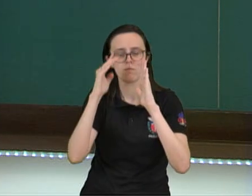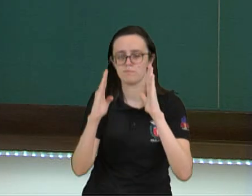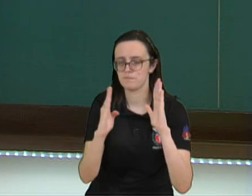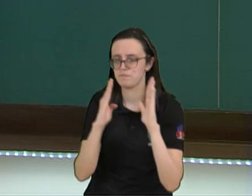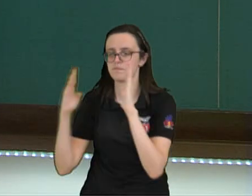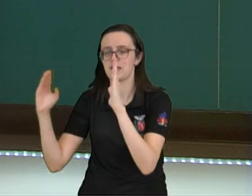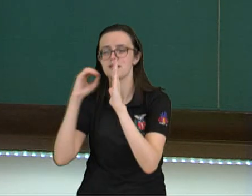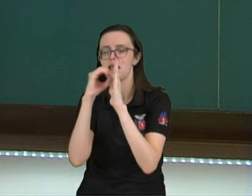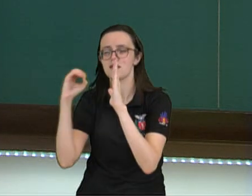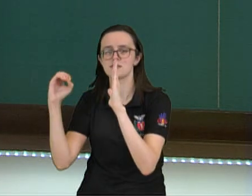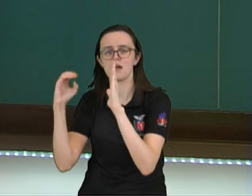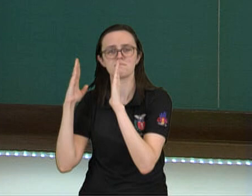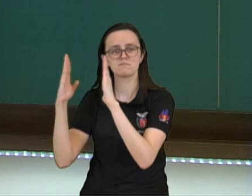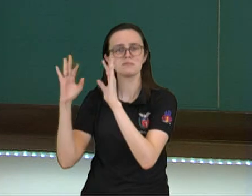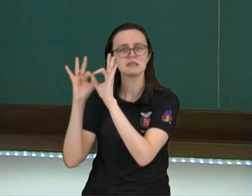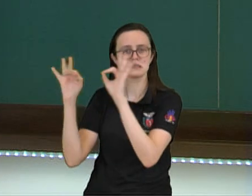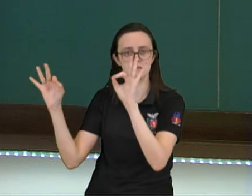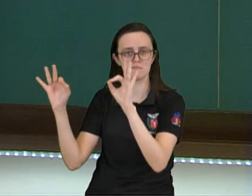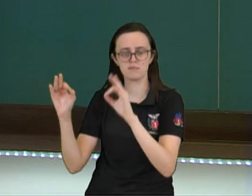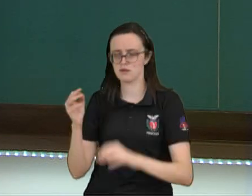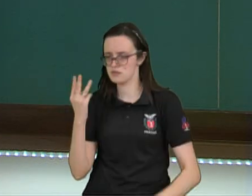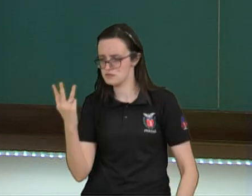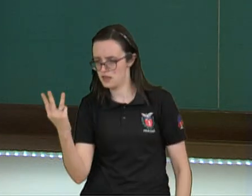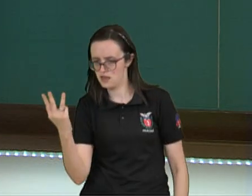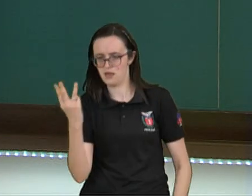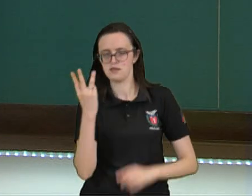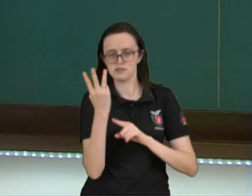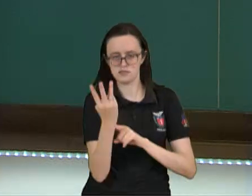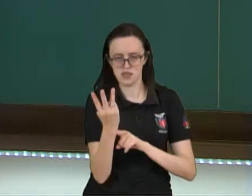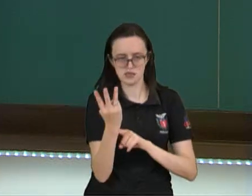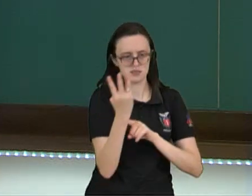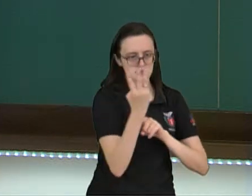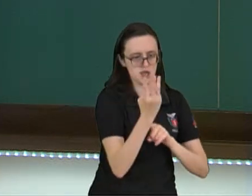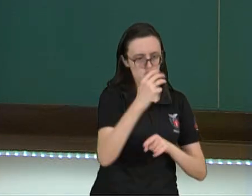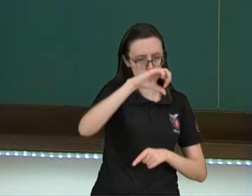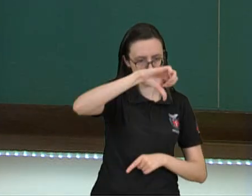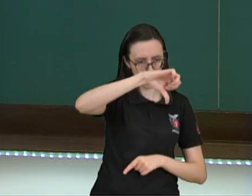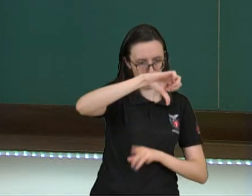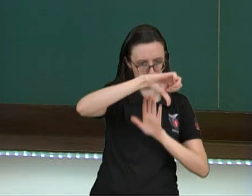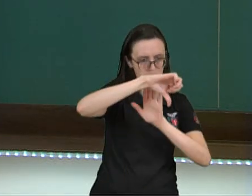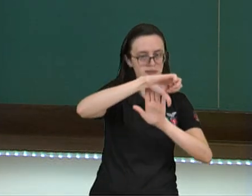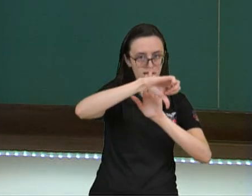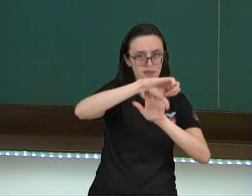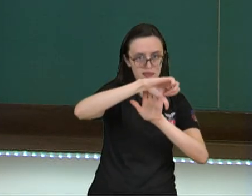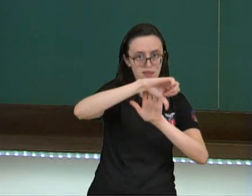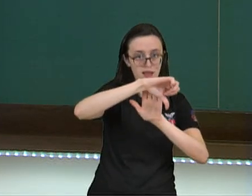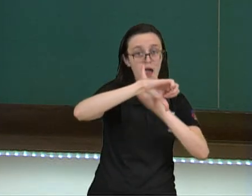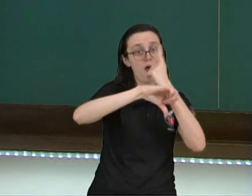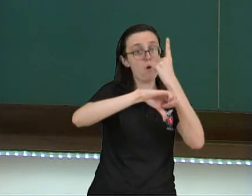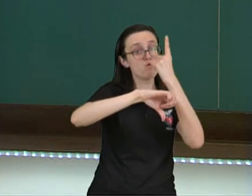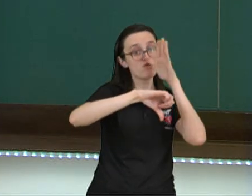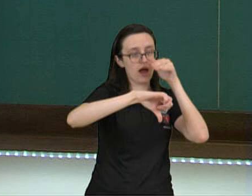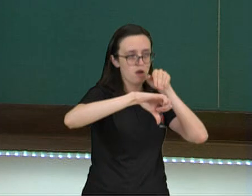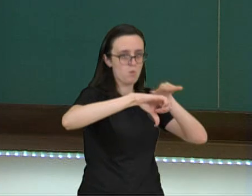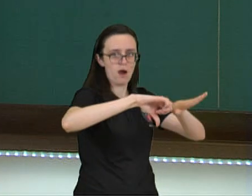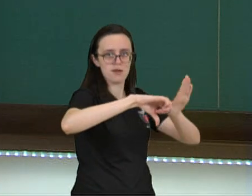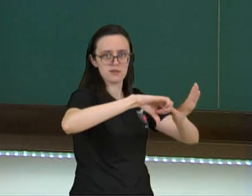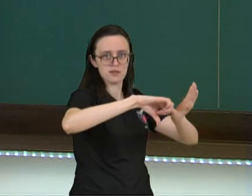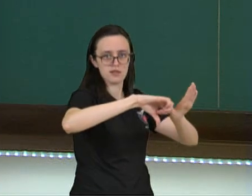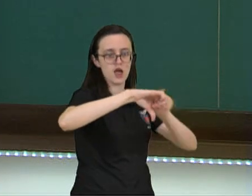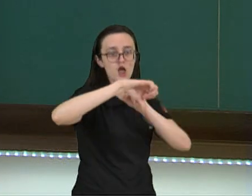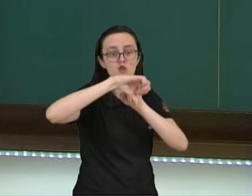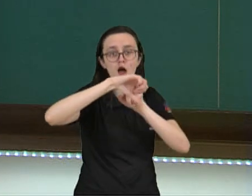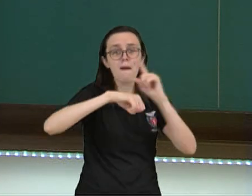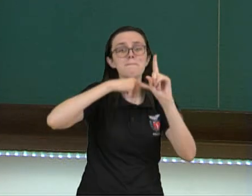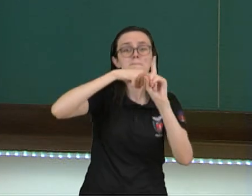classe simples. Então, 3, 6, 9, até chegar ali, ok? Então, o 1 já está na classe do bilhão, já